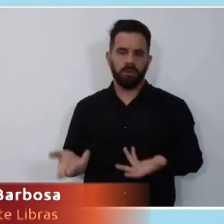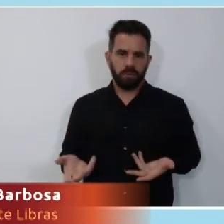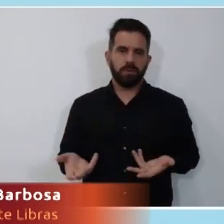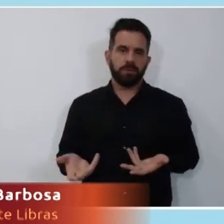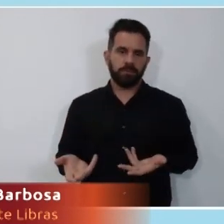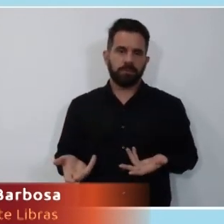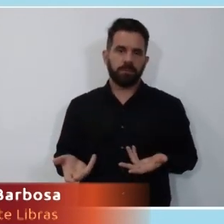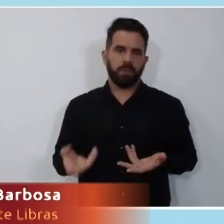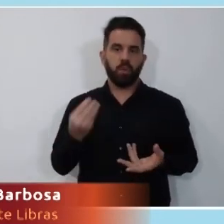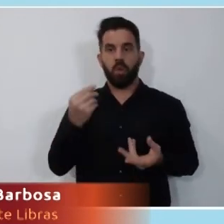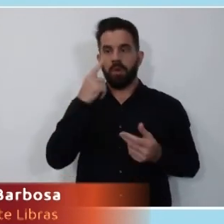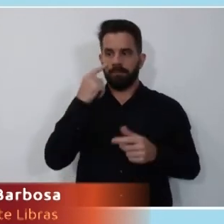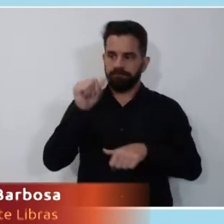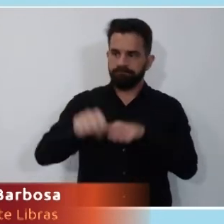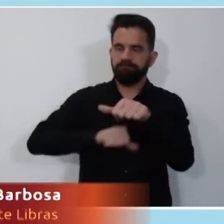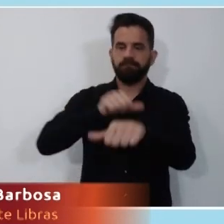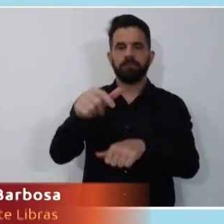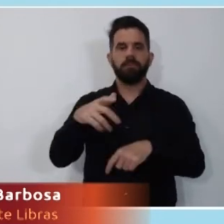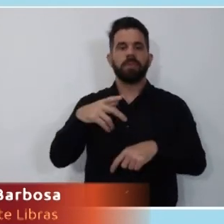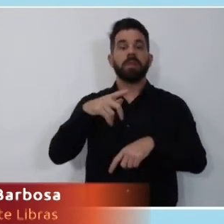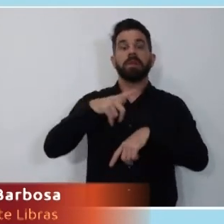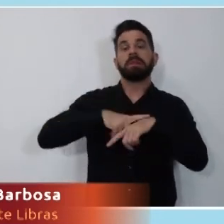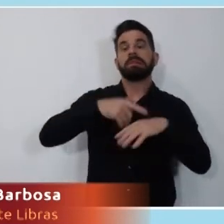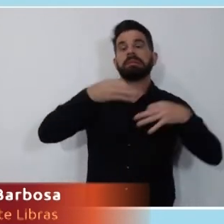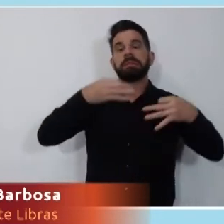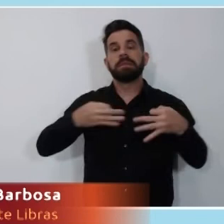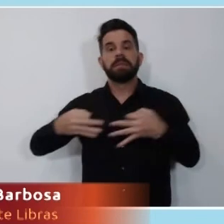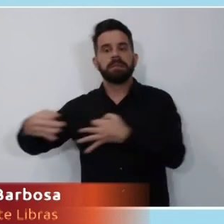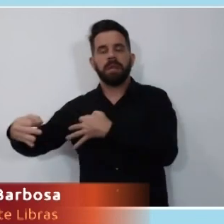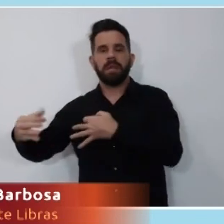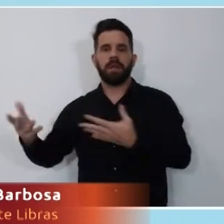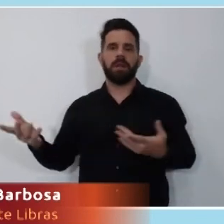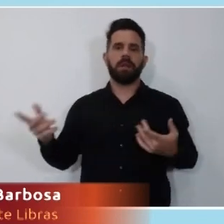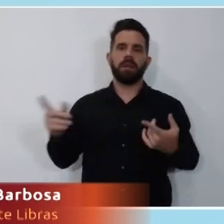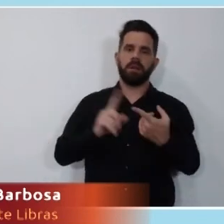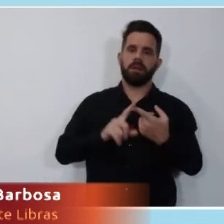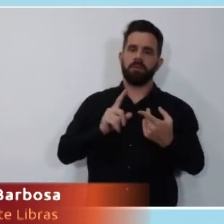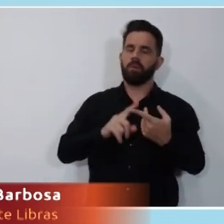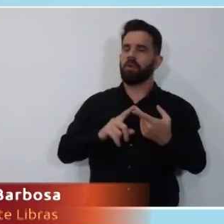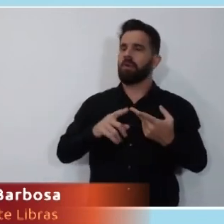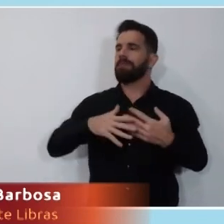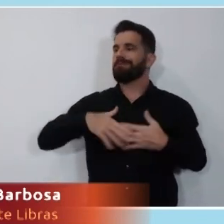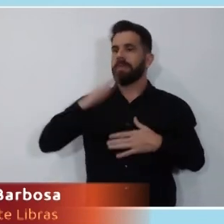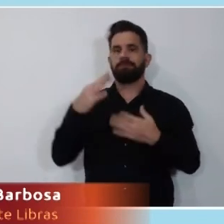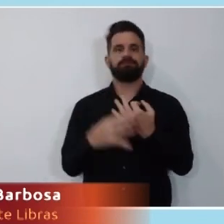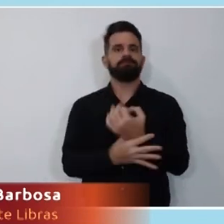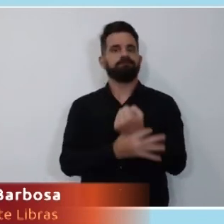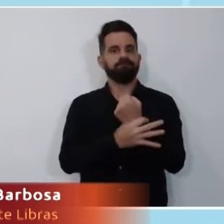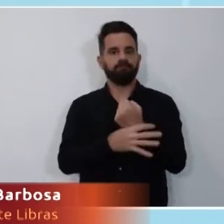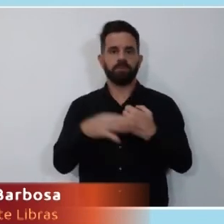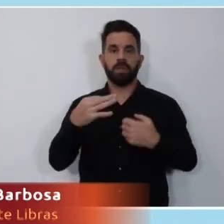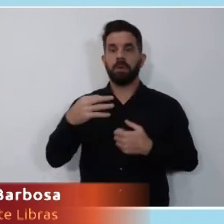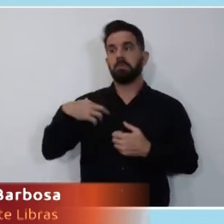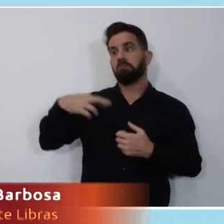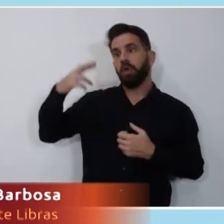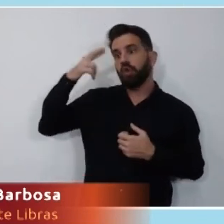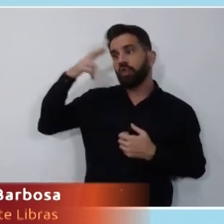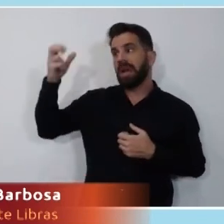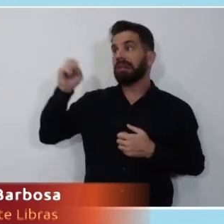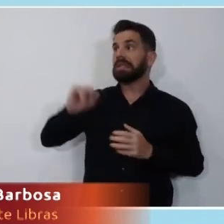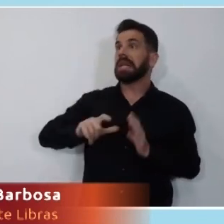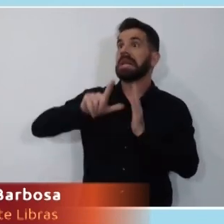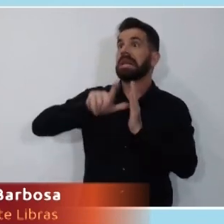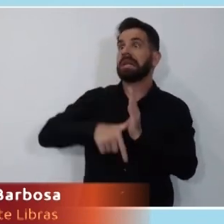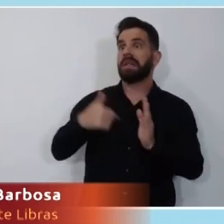é que eu faço para o ônibus ter mais pontualidade, mais assiduidade, me levar com mais garantia para o meu trabalho? Meu chefe falou que se eu atrasar de novo, eu